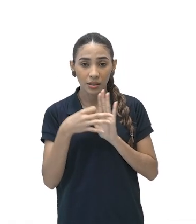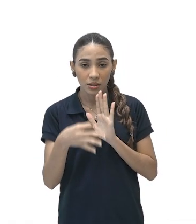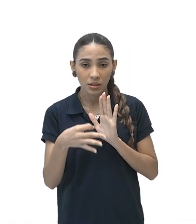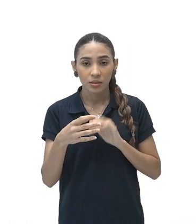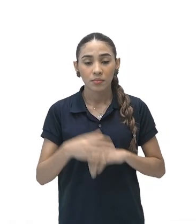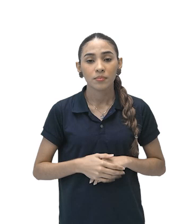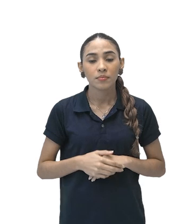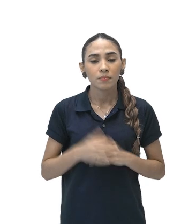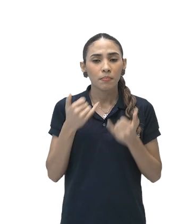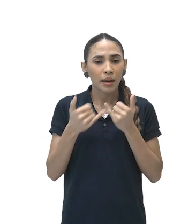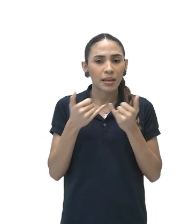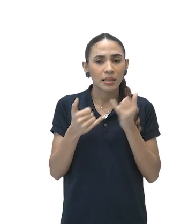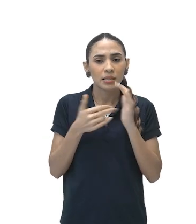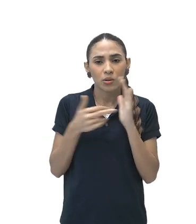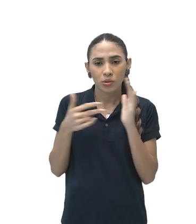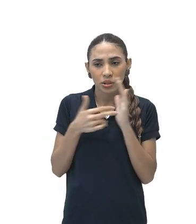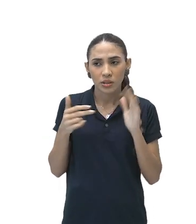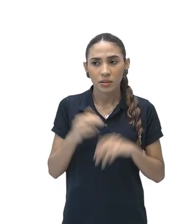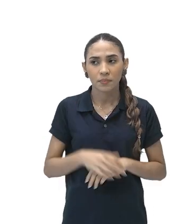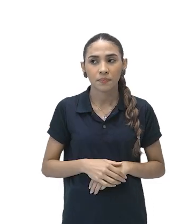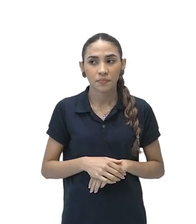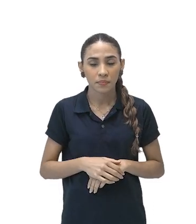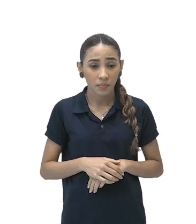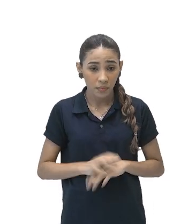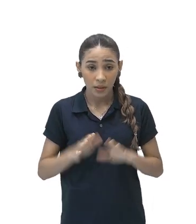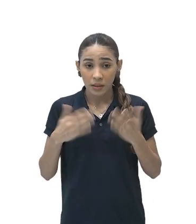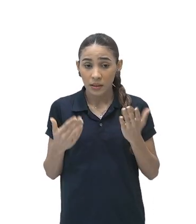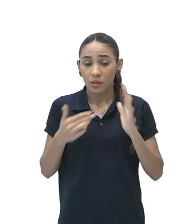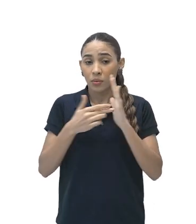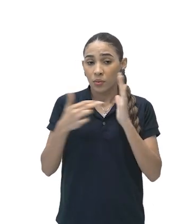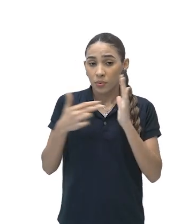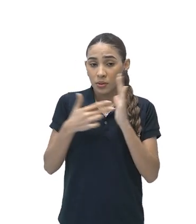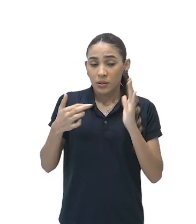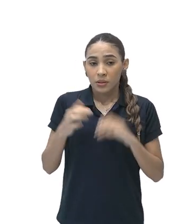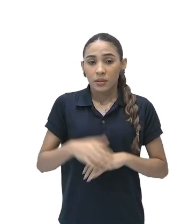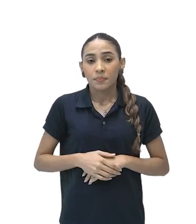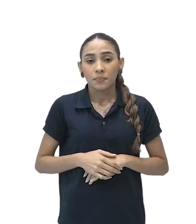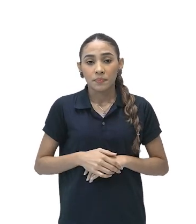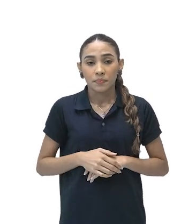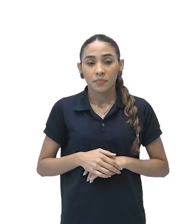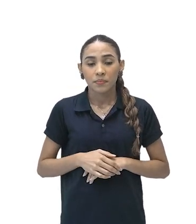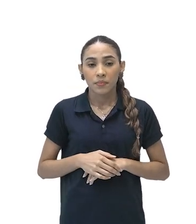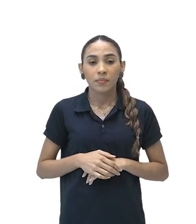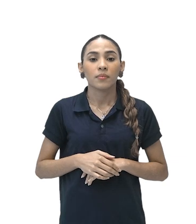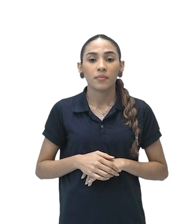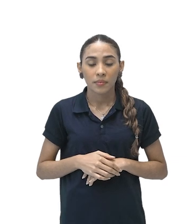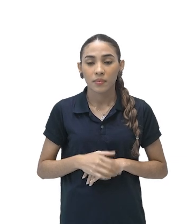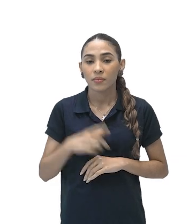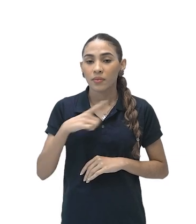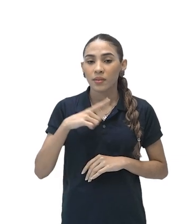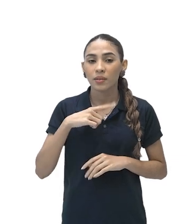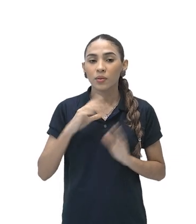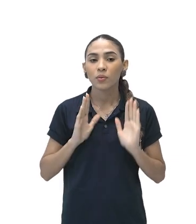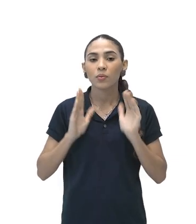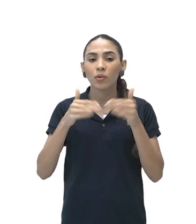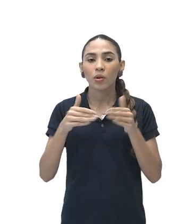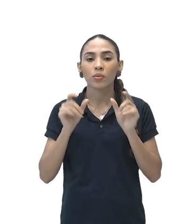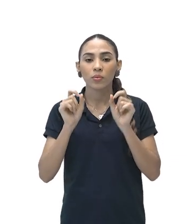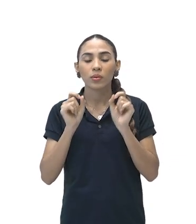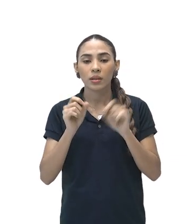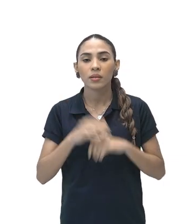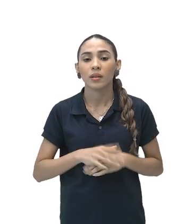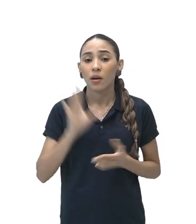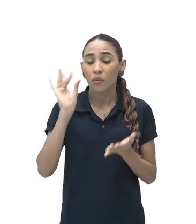opinativos como se fossem notícias. Gente, a notícia, ela se atém ao